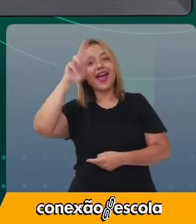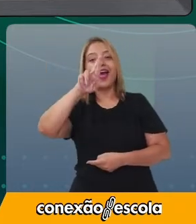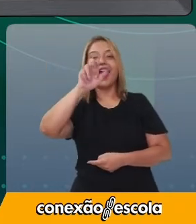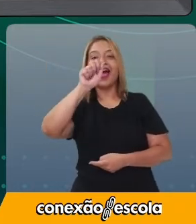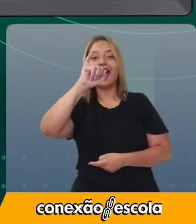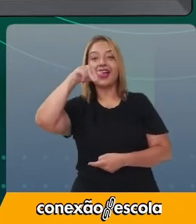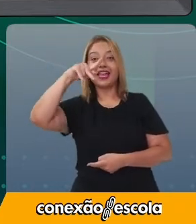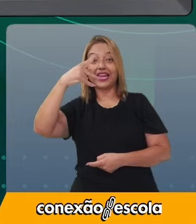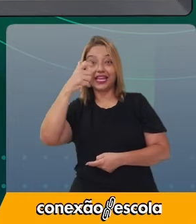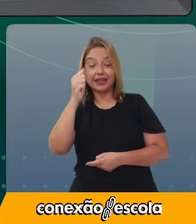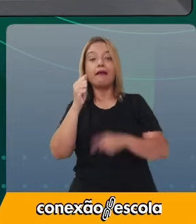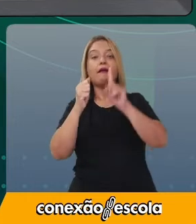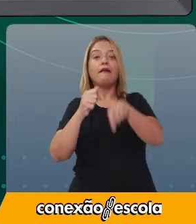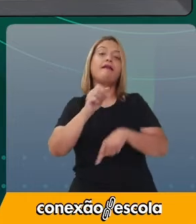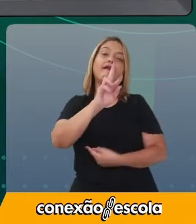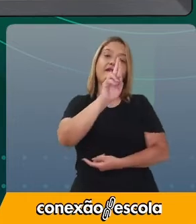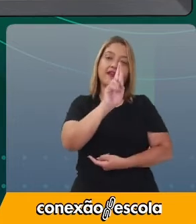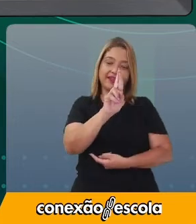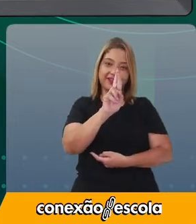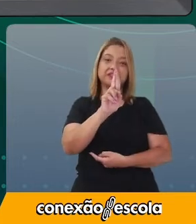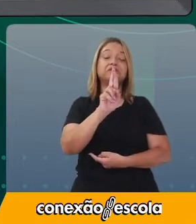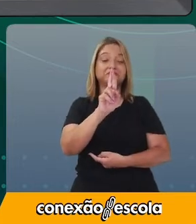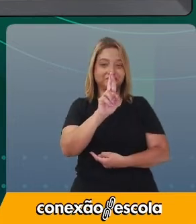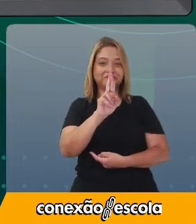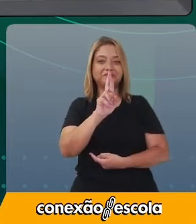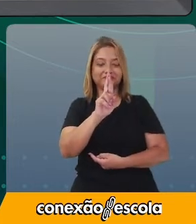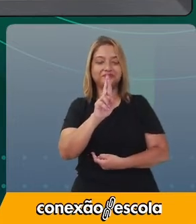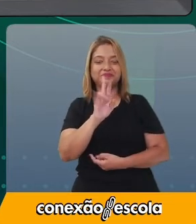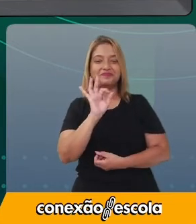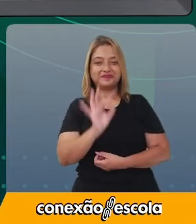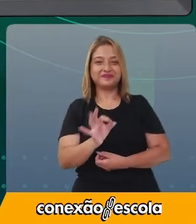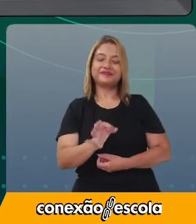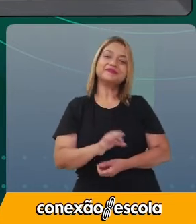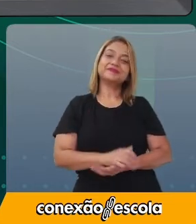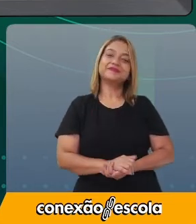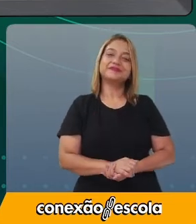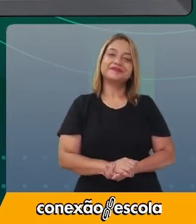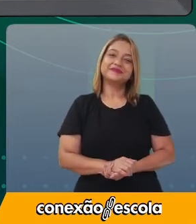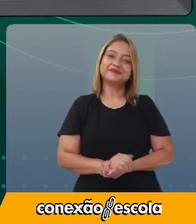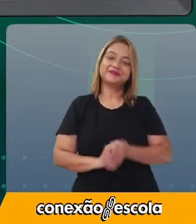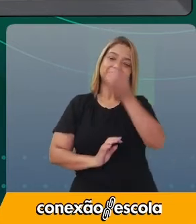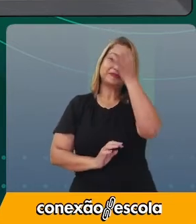primeira letra? R. Muito bem.